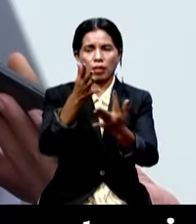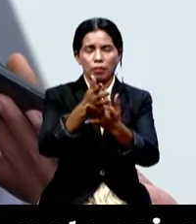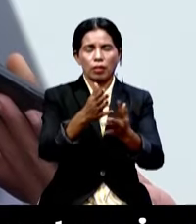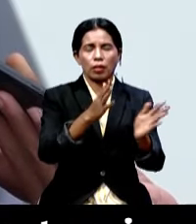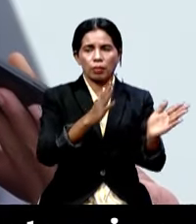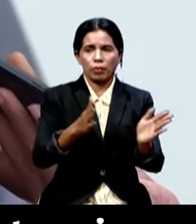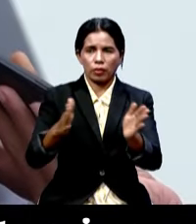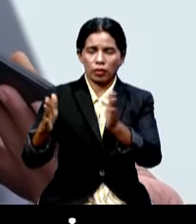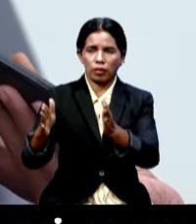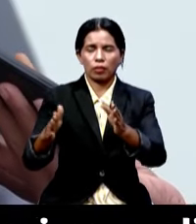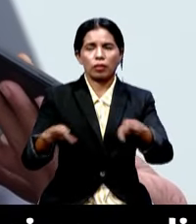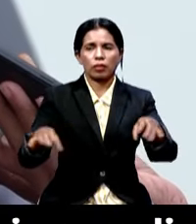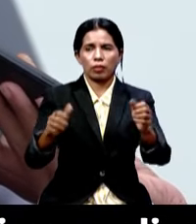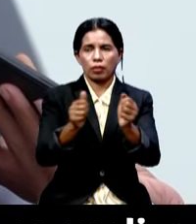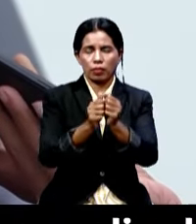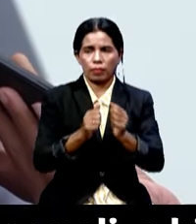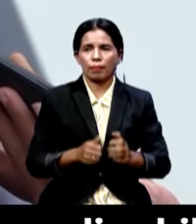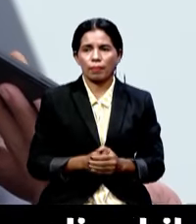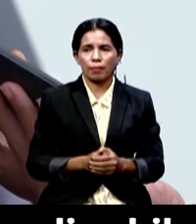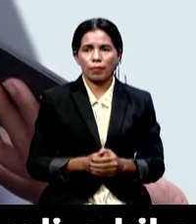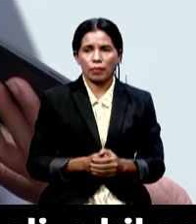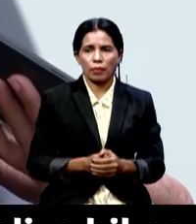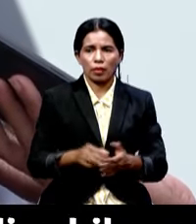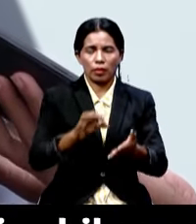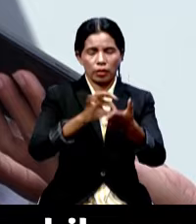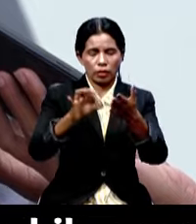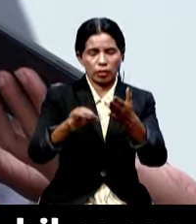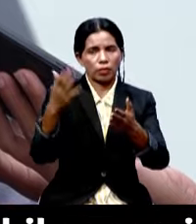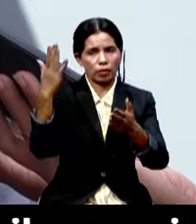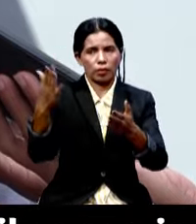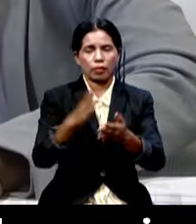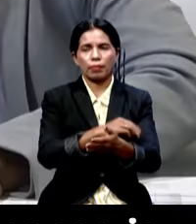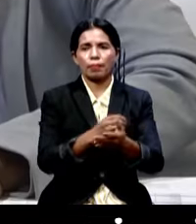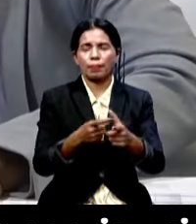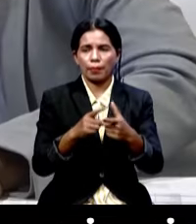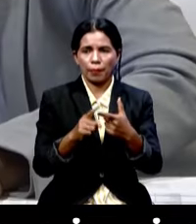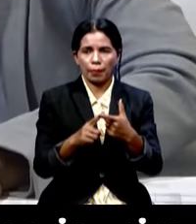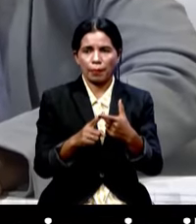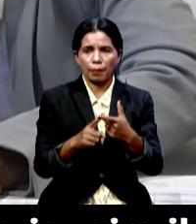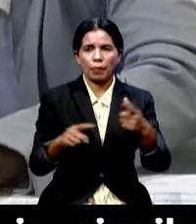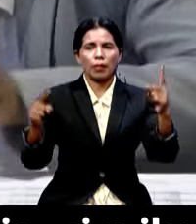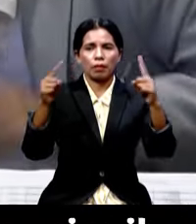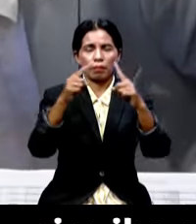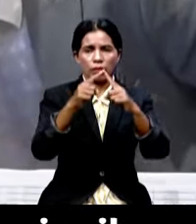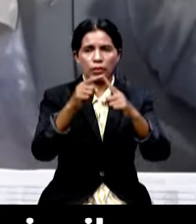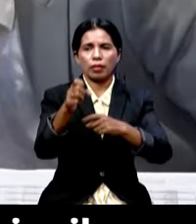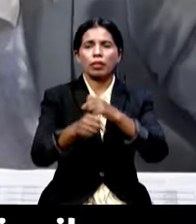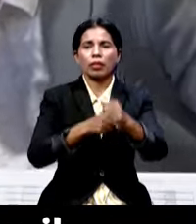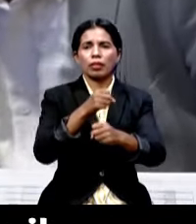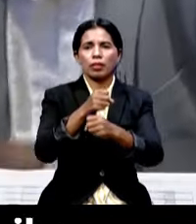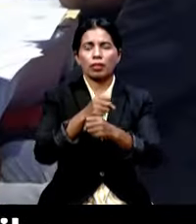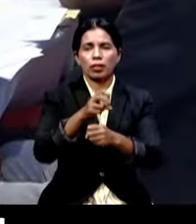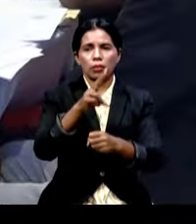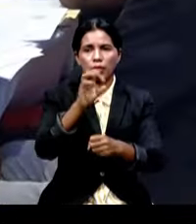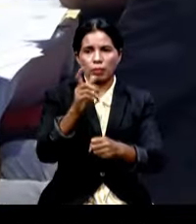commit e a free balance. Registrado o sistema free balance. Vai a Tinan